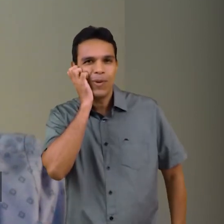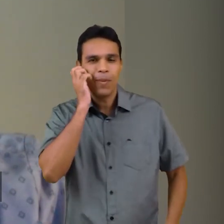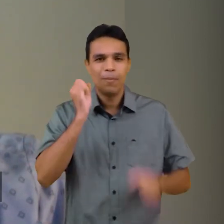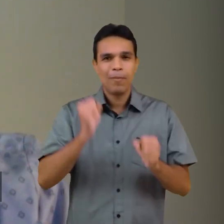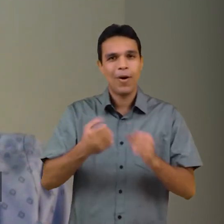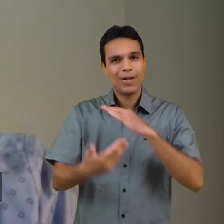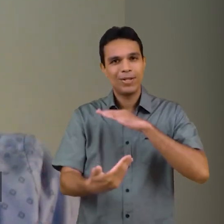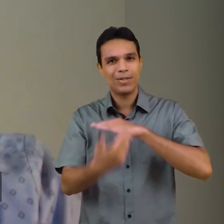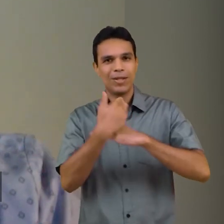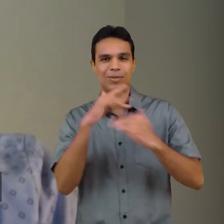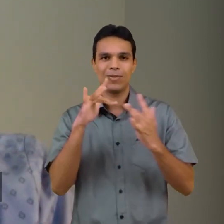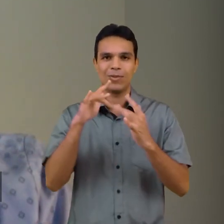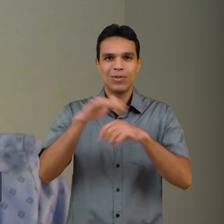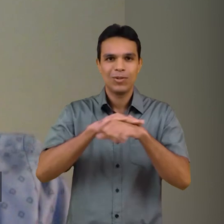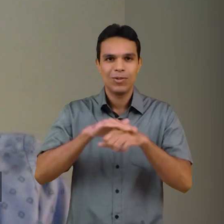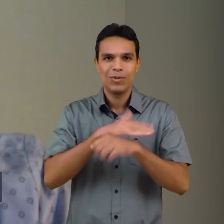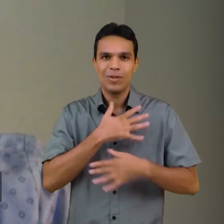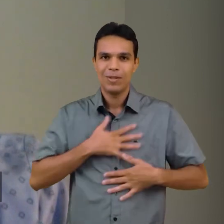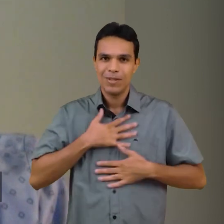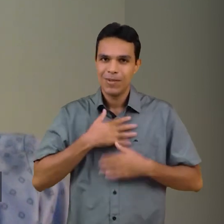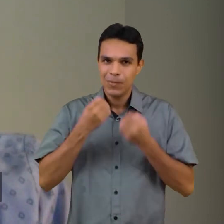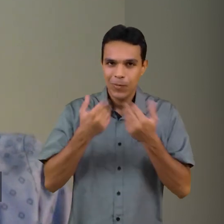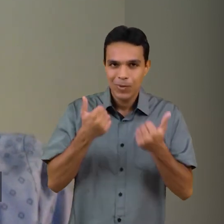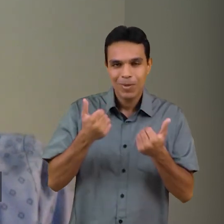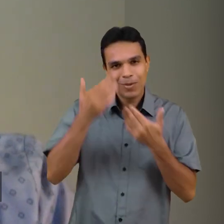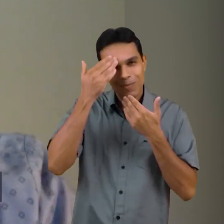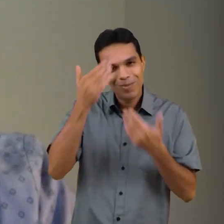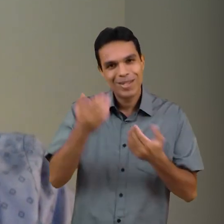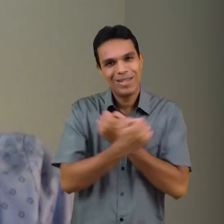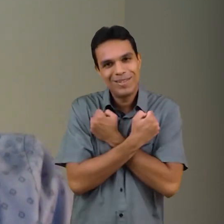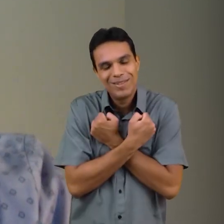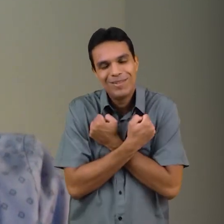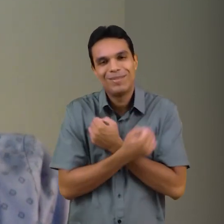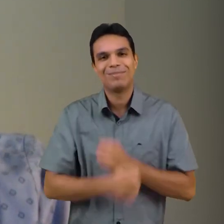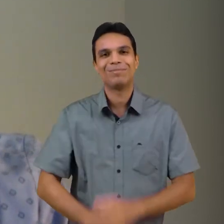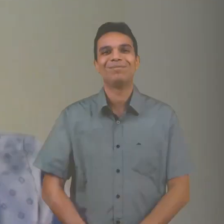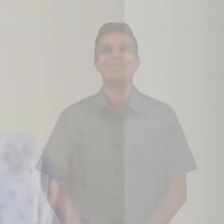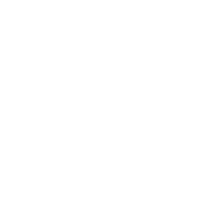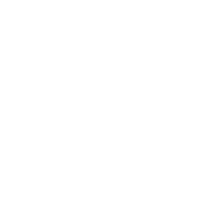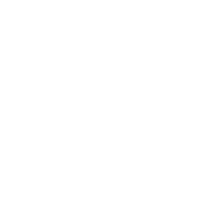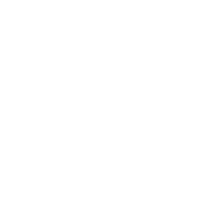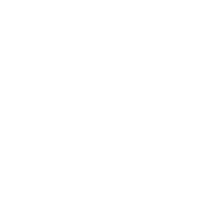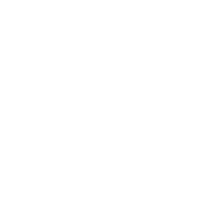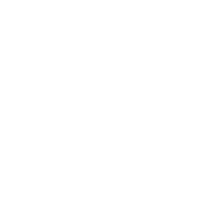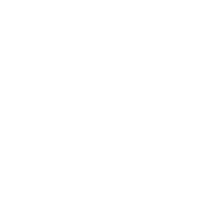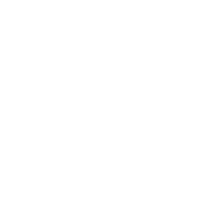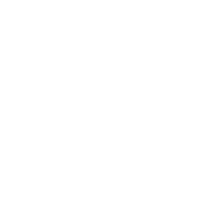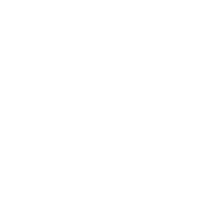pode entrar em contato, vai ser um prazer poder conversar. Tá bom? Obrigado, um abraço.